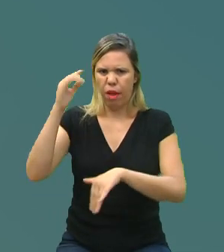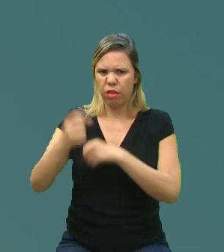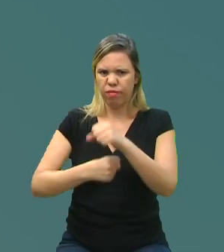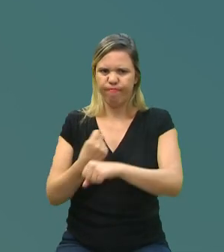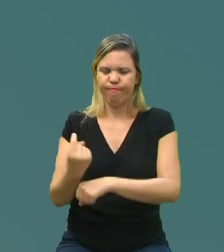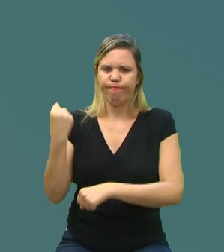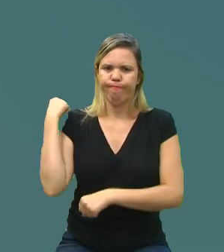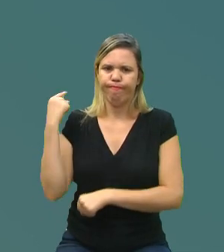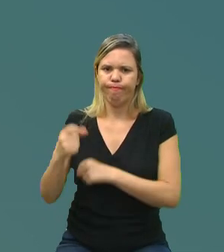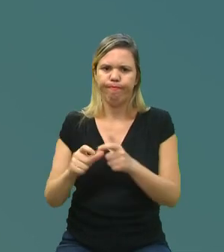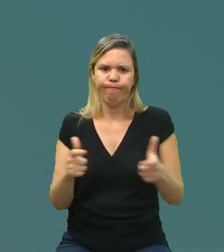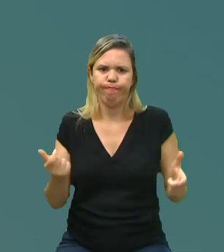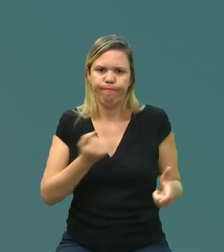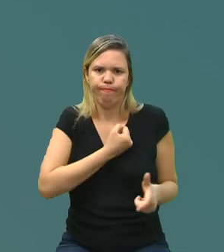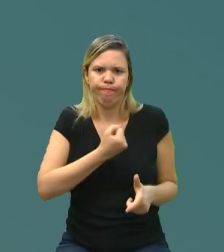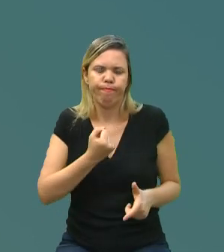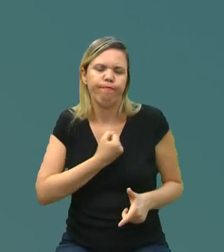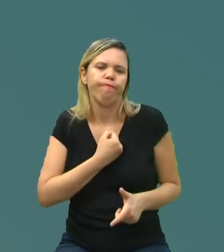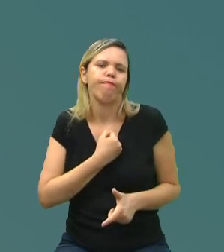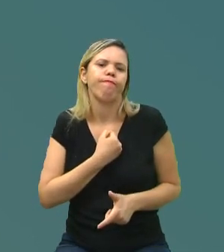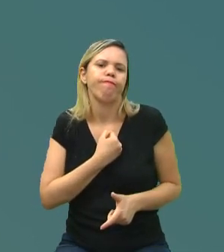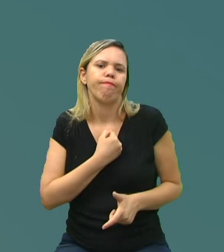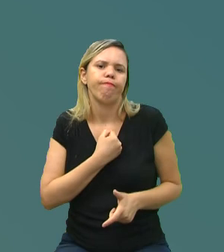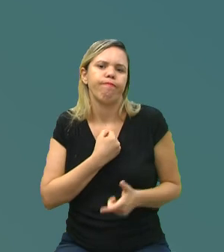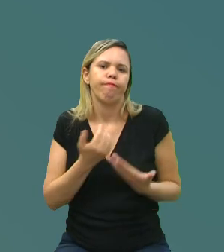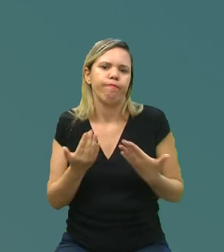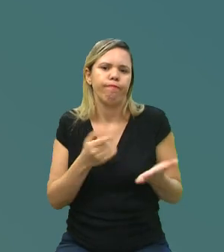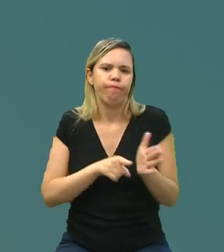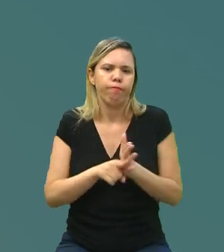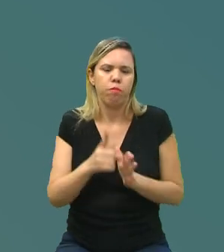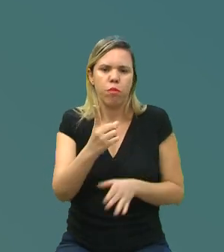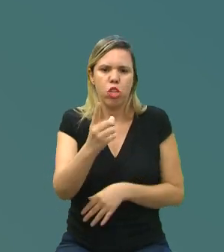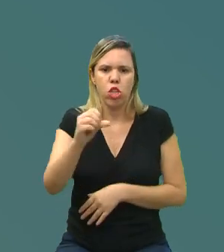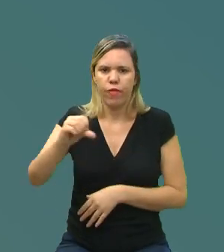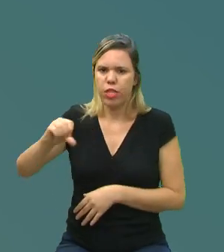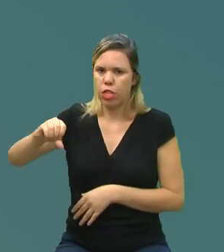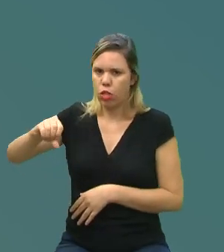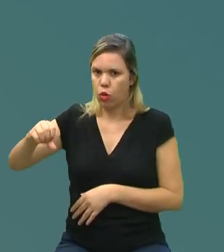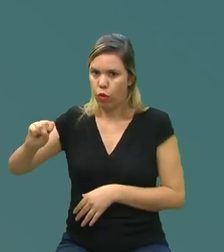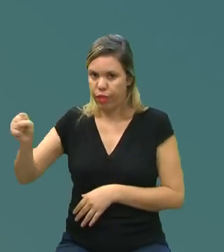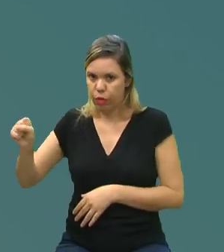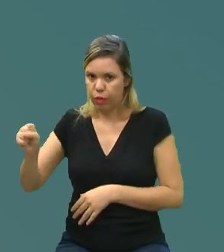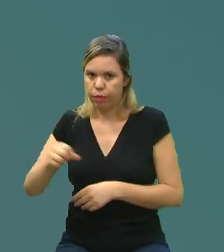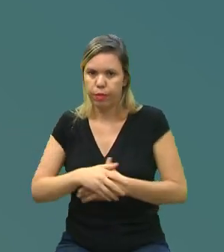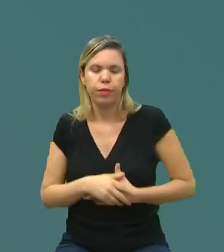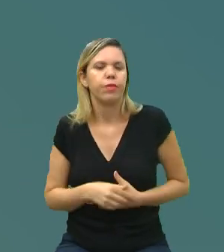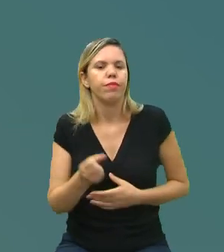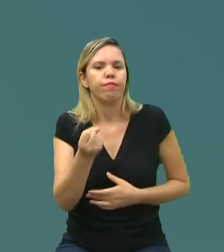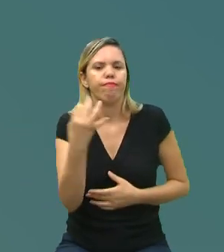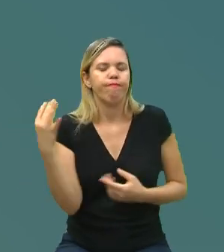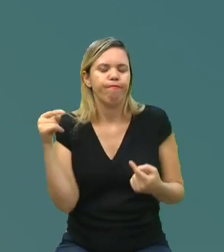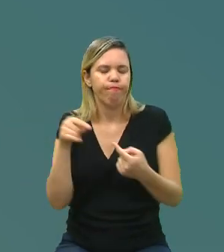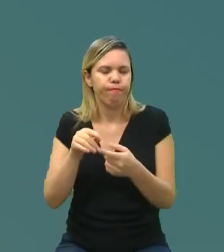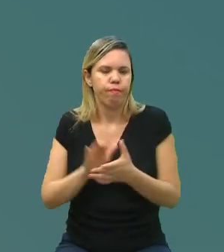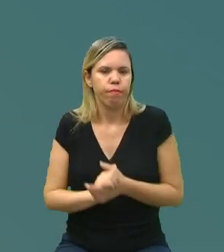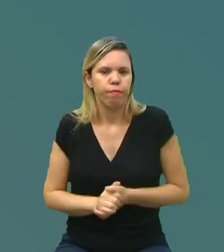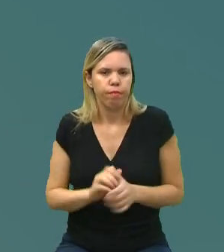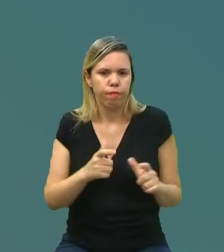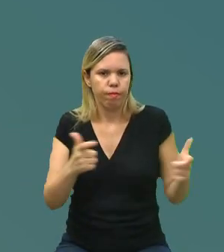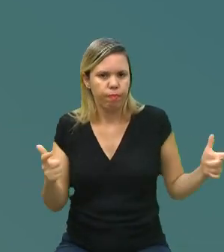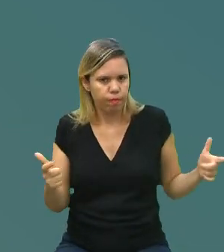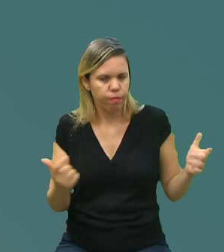em 1998. Proporcionalmente, foi o maior aumento entre os biomas, que ainda incluem